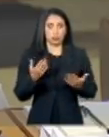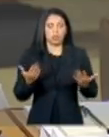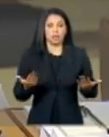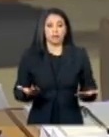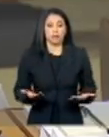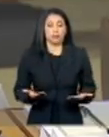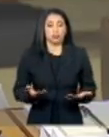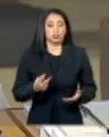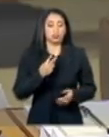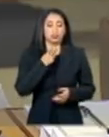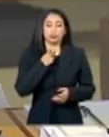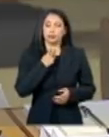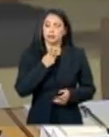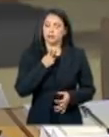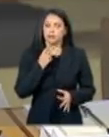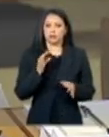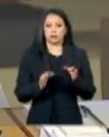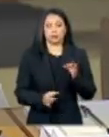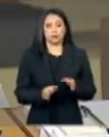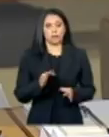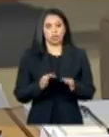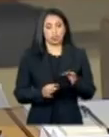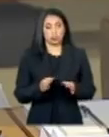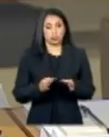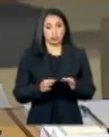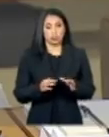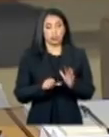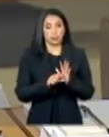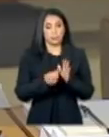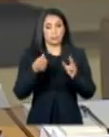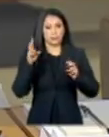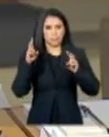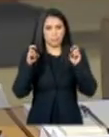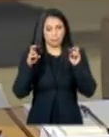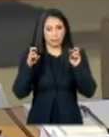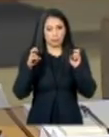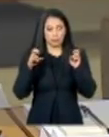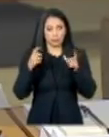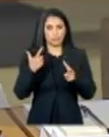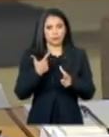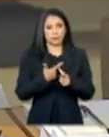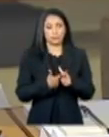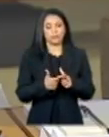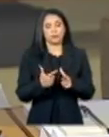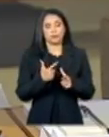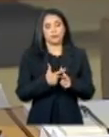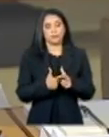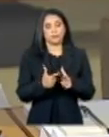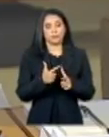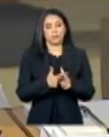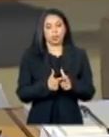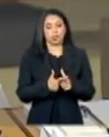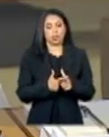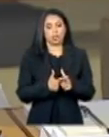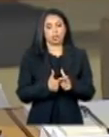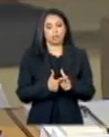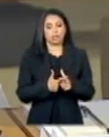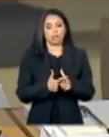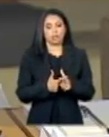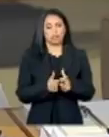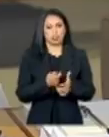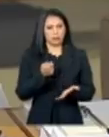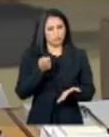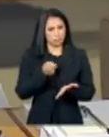pode julgar pela vez primeira matéria a problemática da rigidez